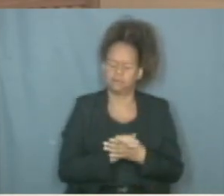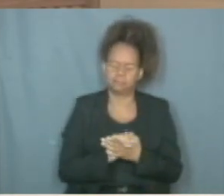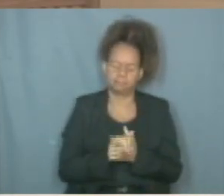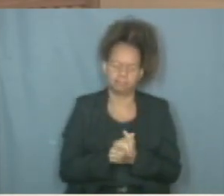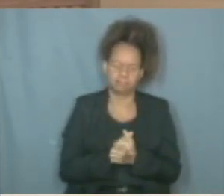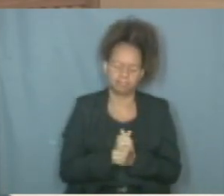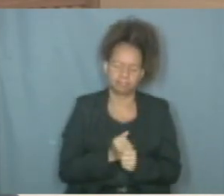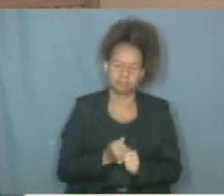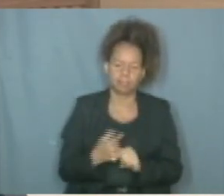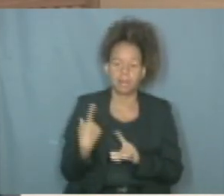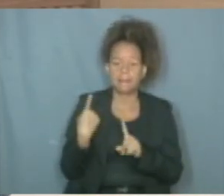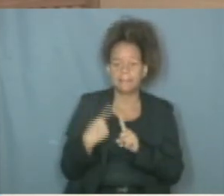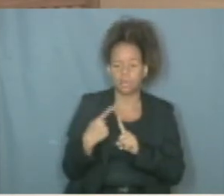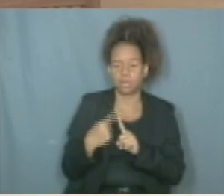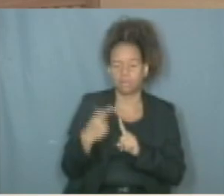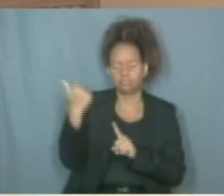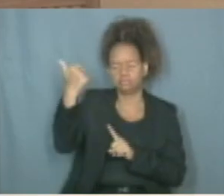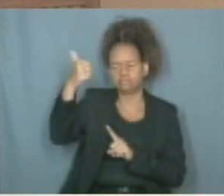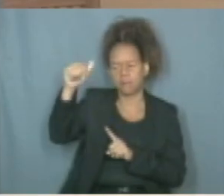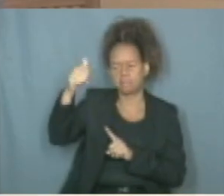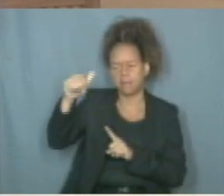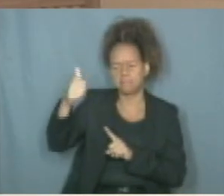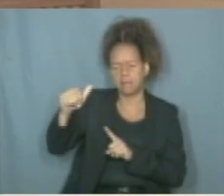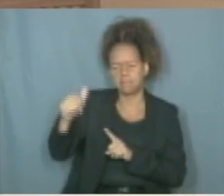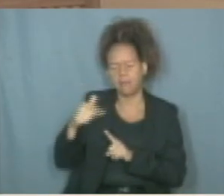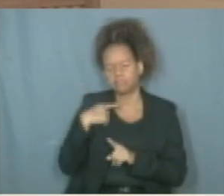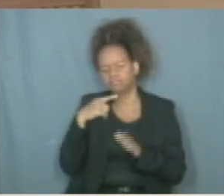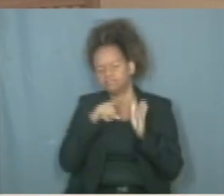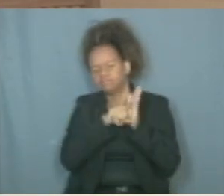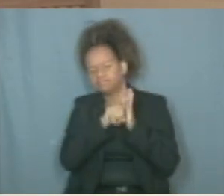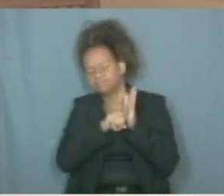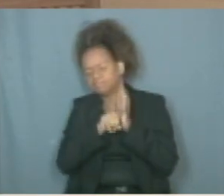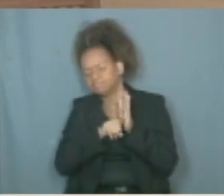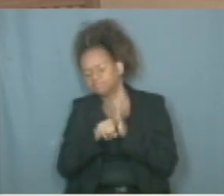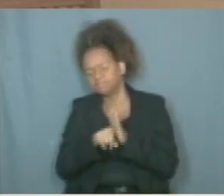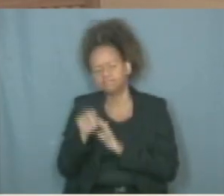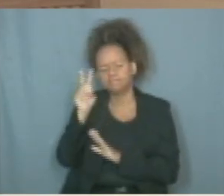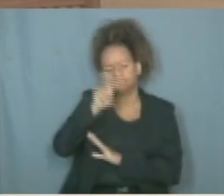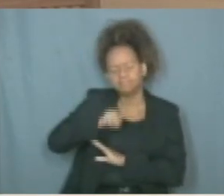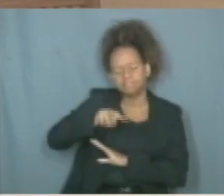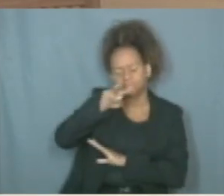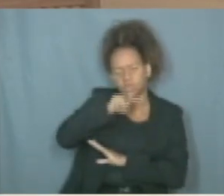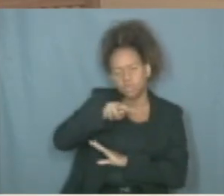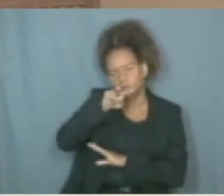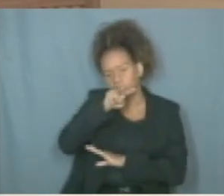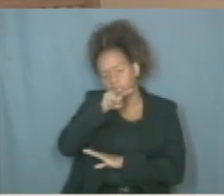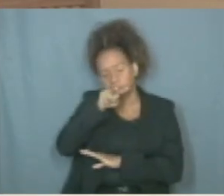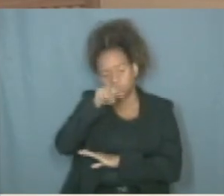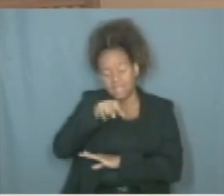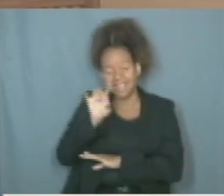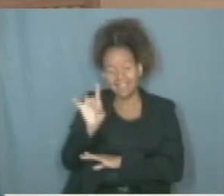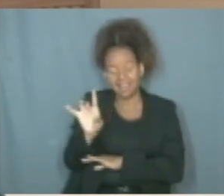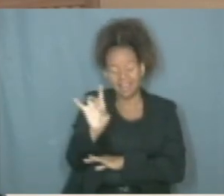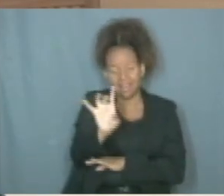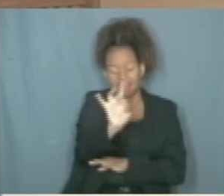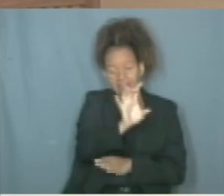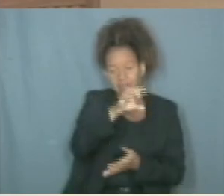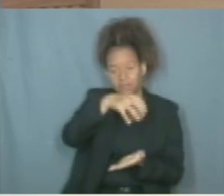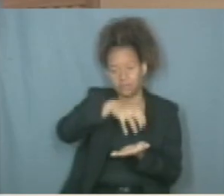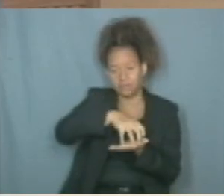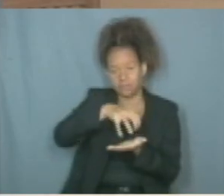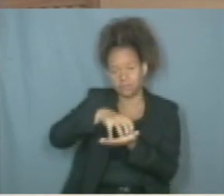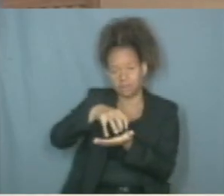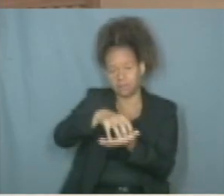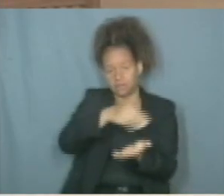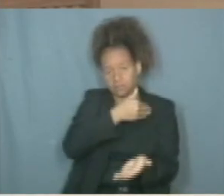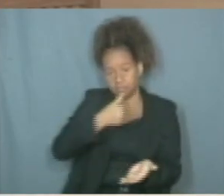presidente? Porque avaliando, vistoriando, fiscalizando cada unidade